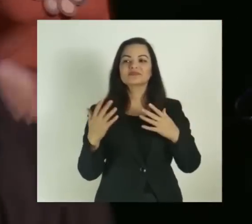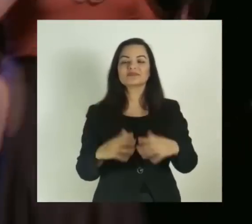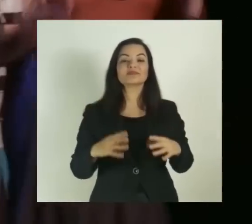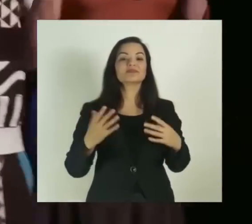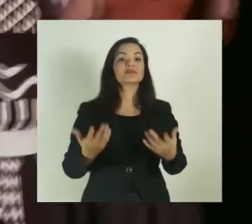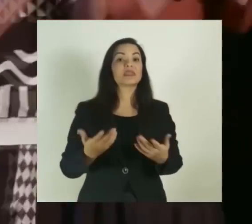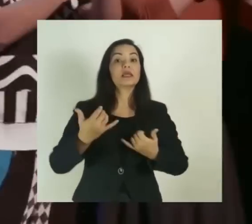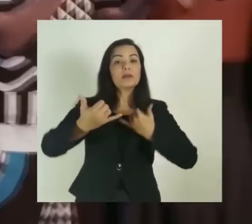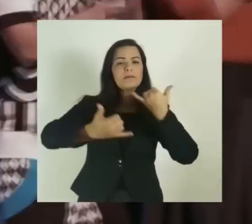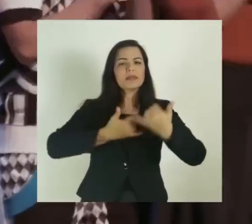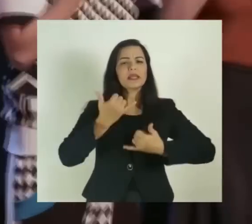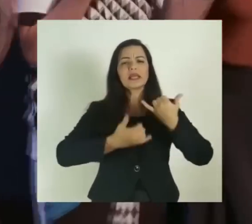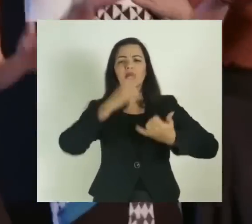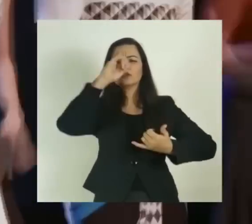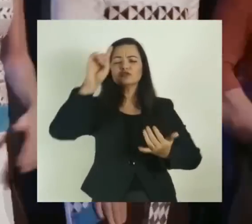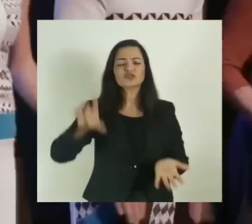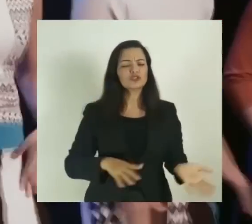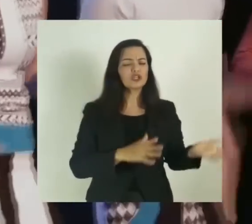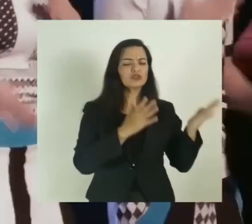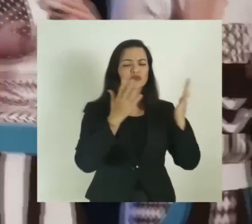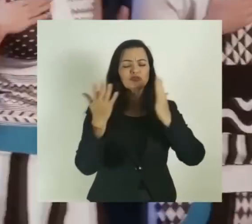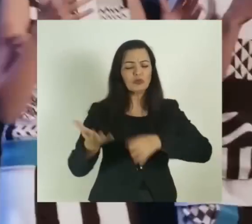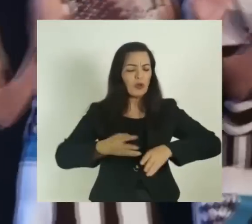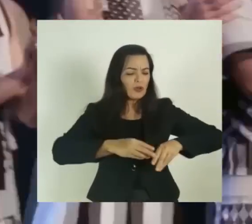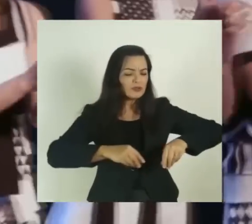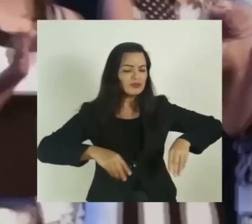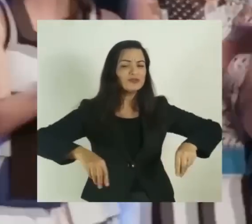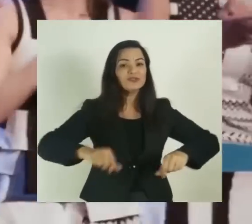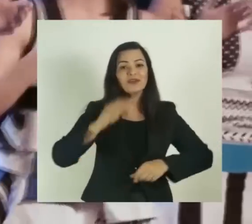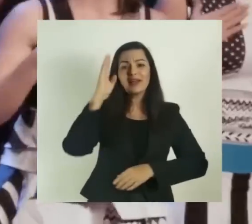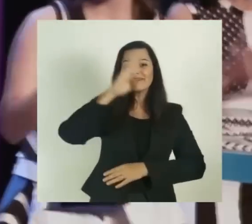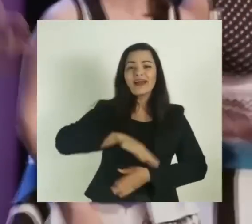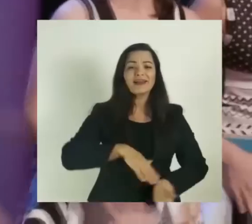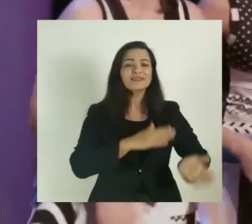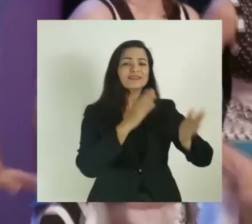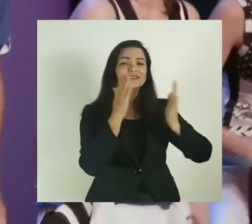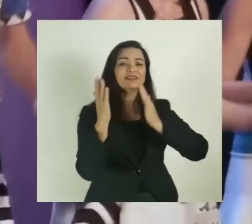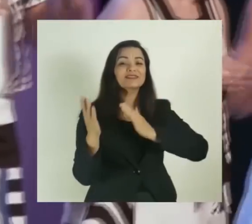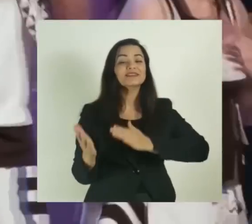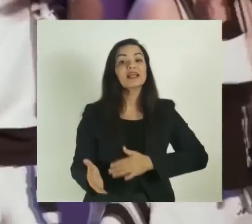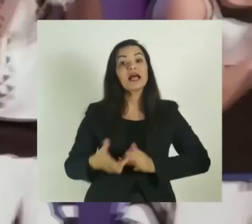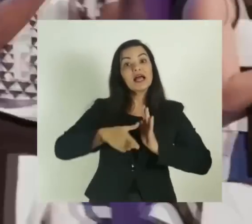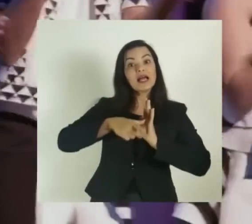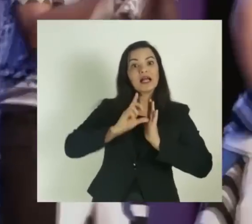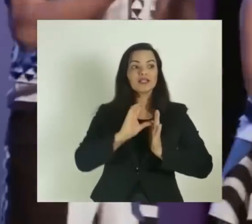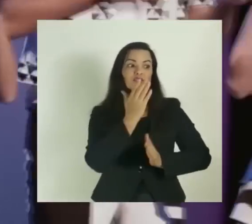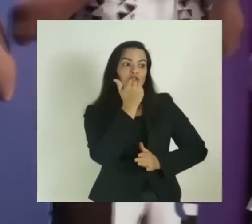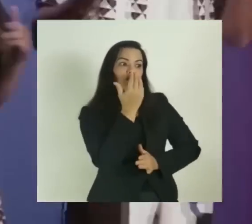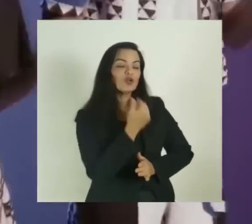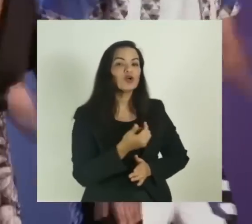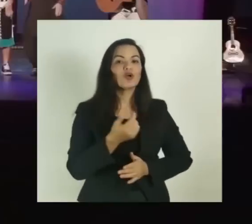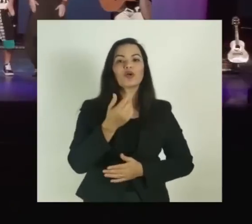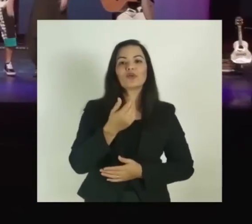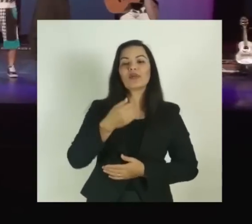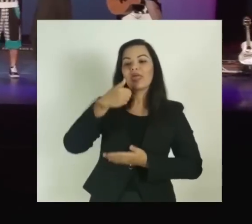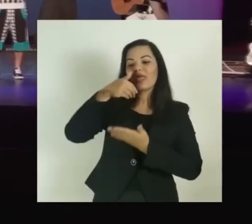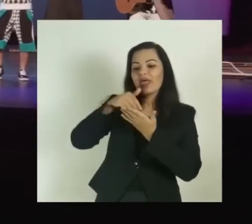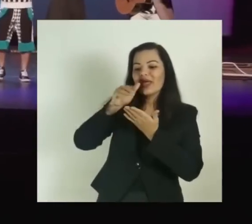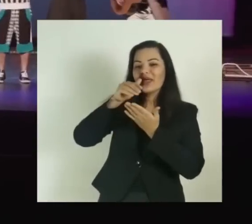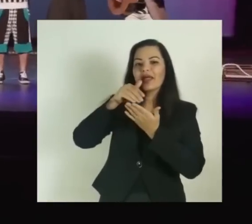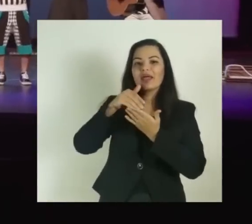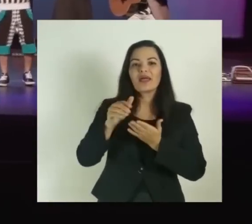Depois de brincar no chão de areia a tarde inteira, antes de comer, beber, lamber, pegar